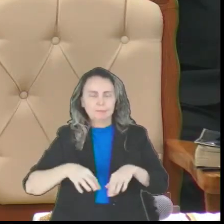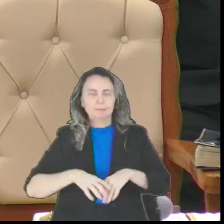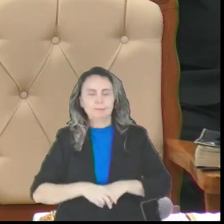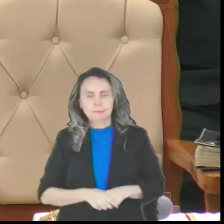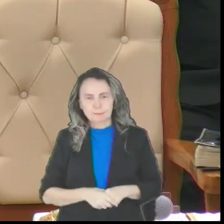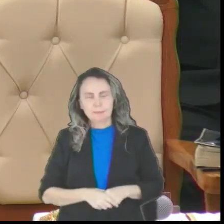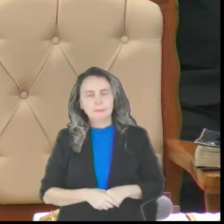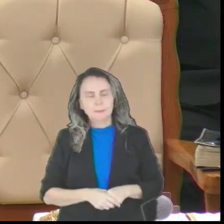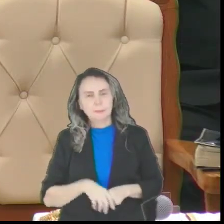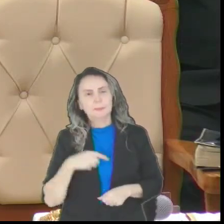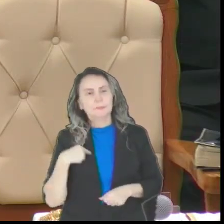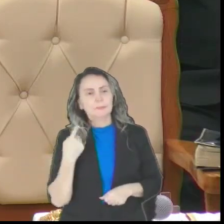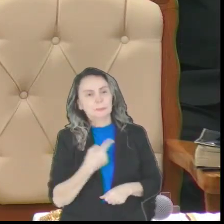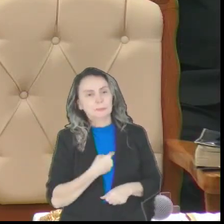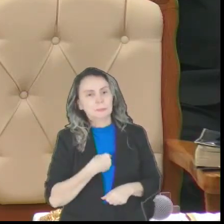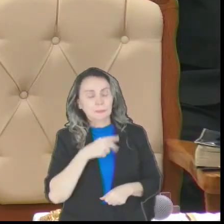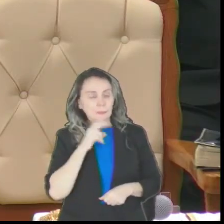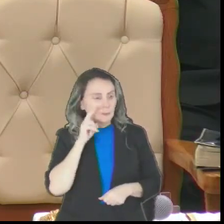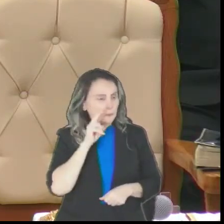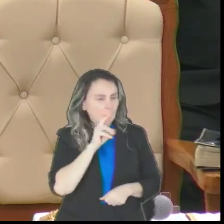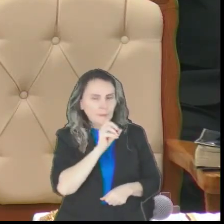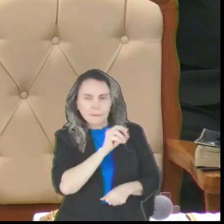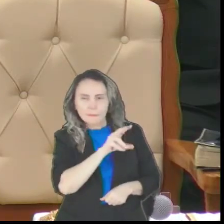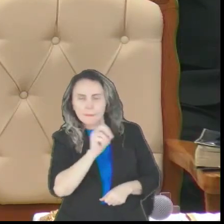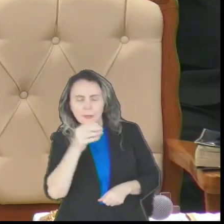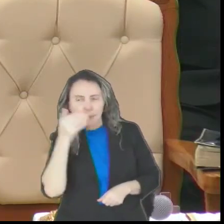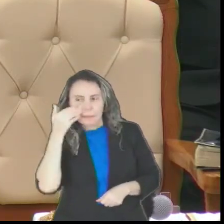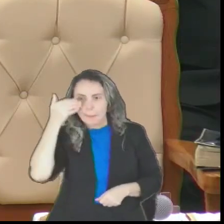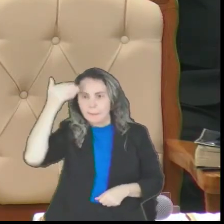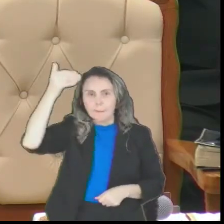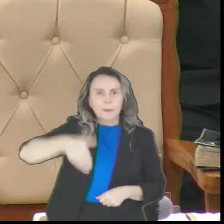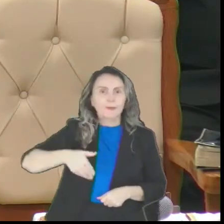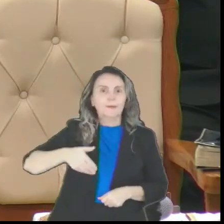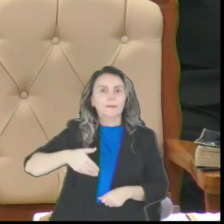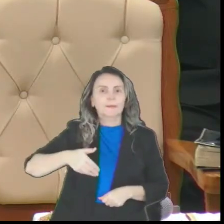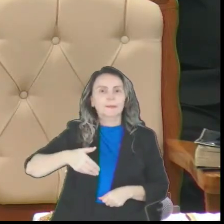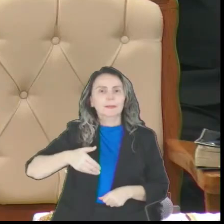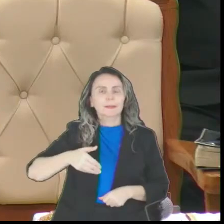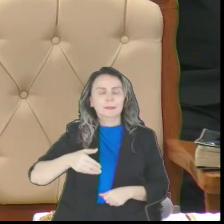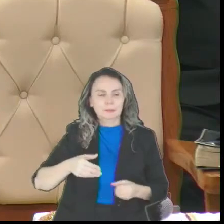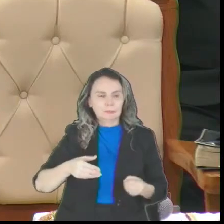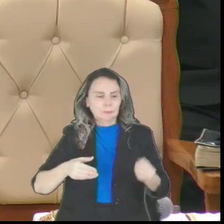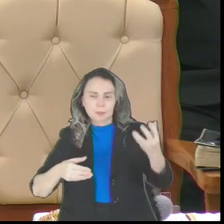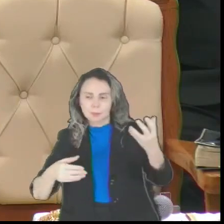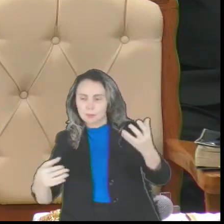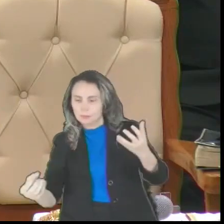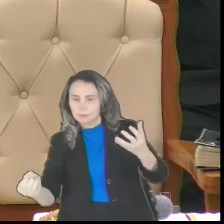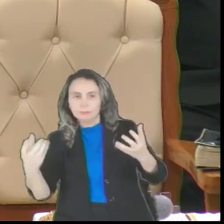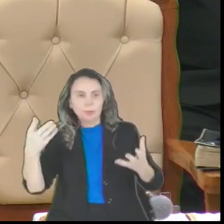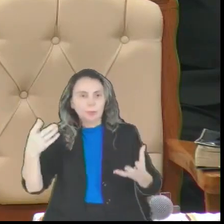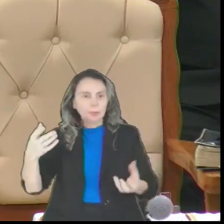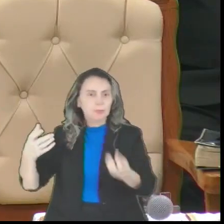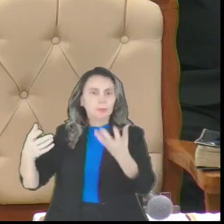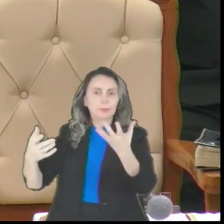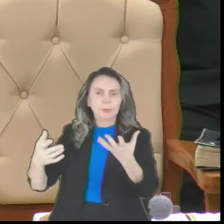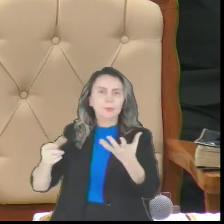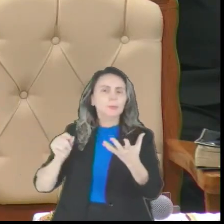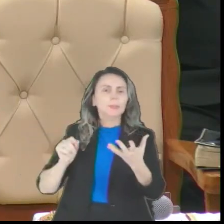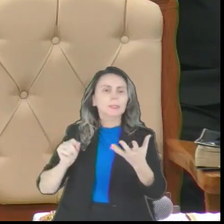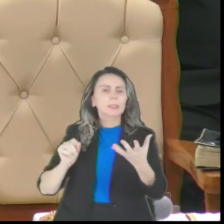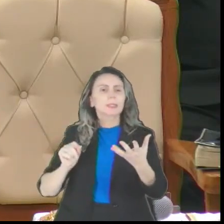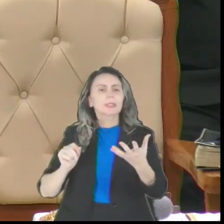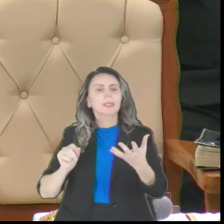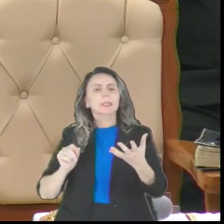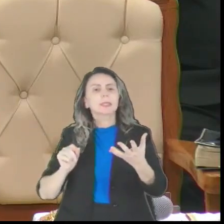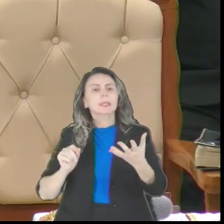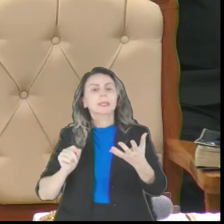Nós estamos vendo os sinais que estão eclodindo nesta última hora. Um dos maiores sinais está dentro, não